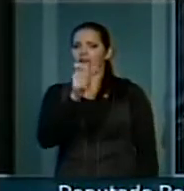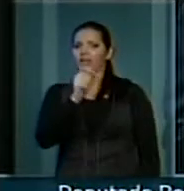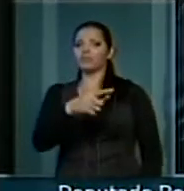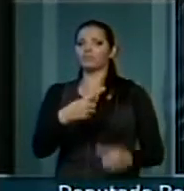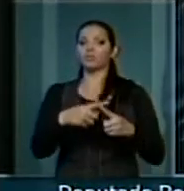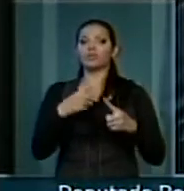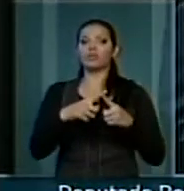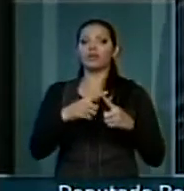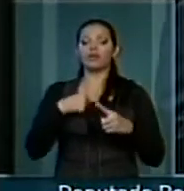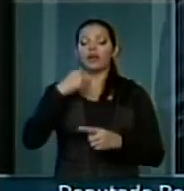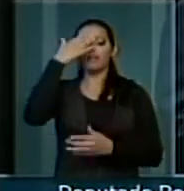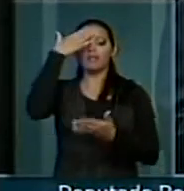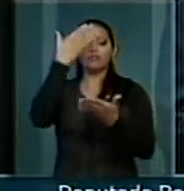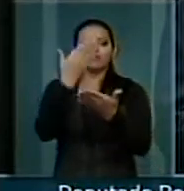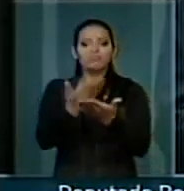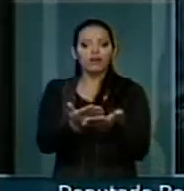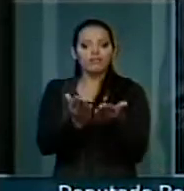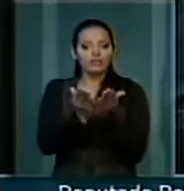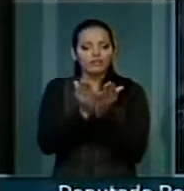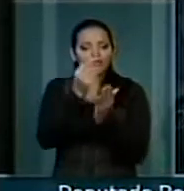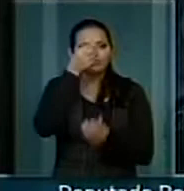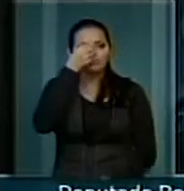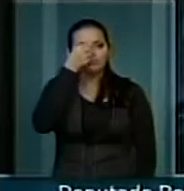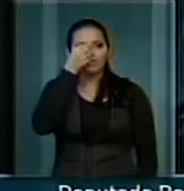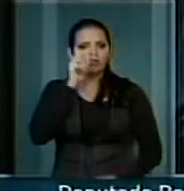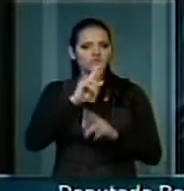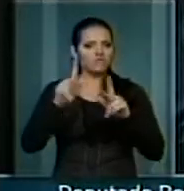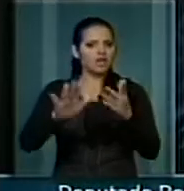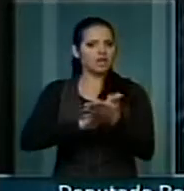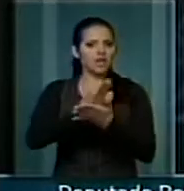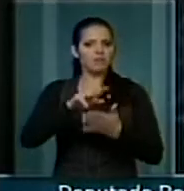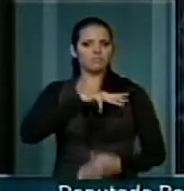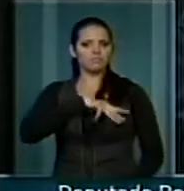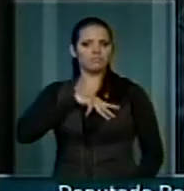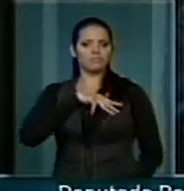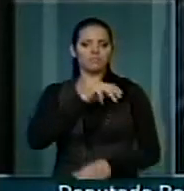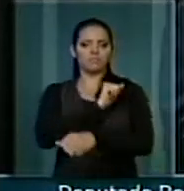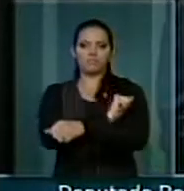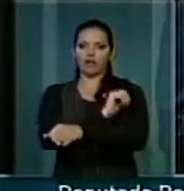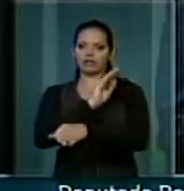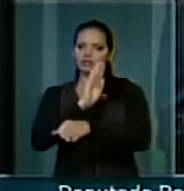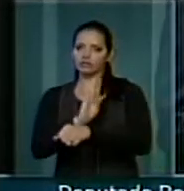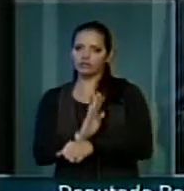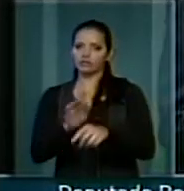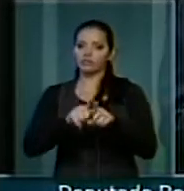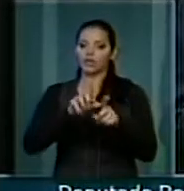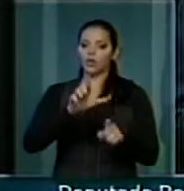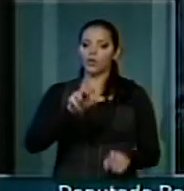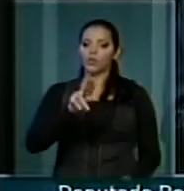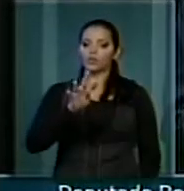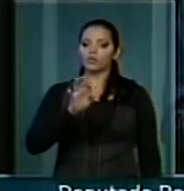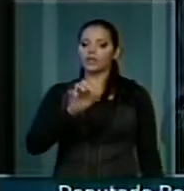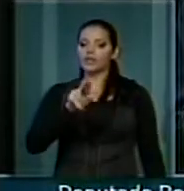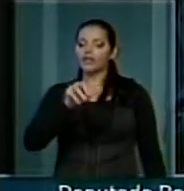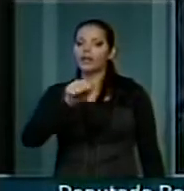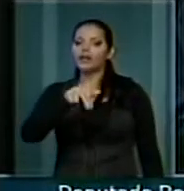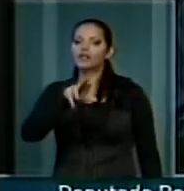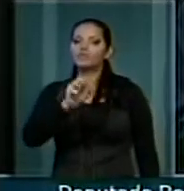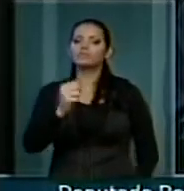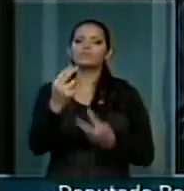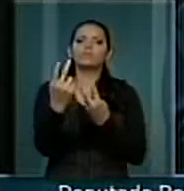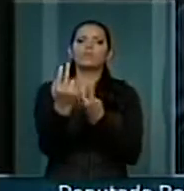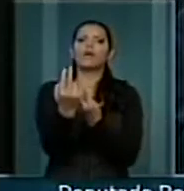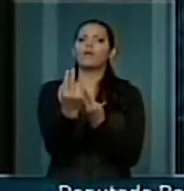seu pioneirismo. Não foi diferente com os primeiros missionários batistas e luteranos. De igual modo, ocorreu com